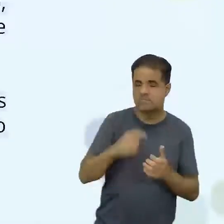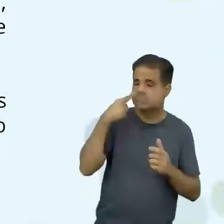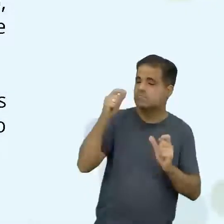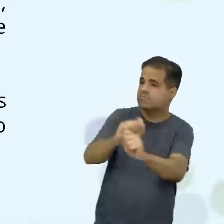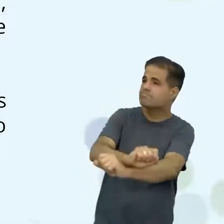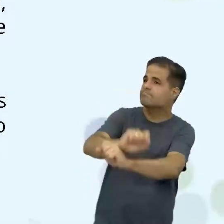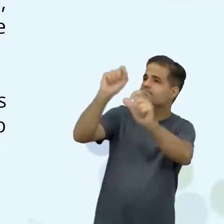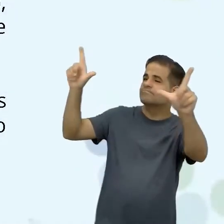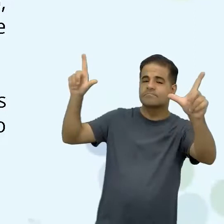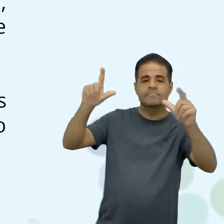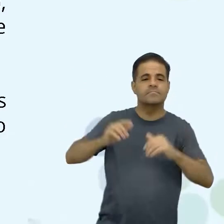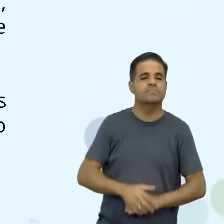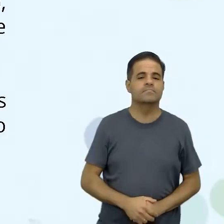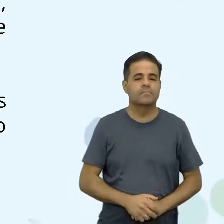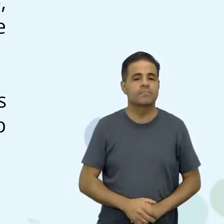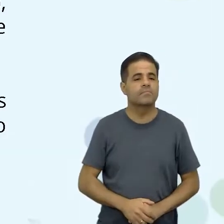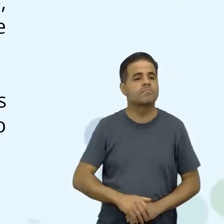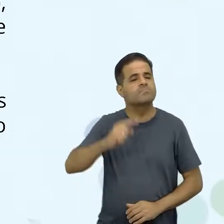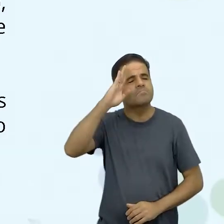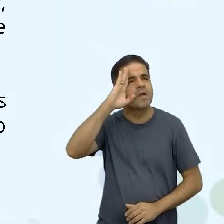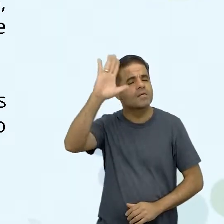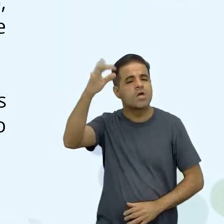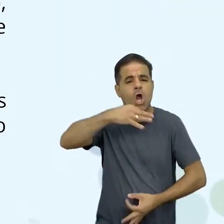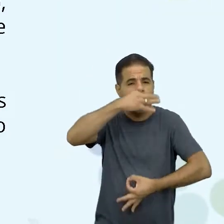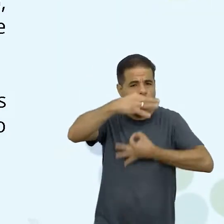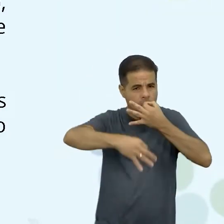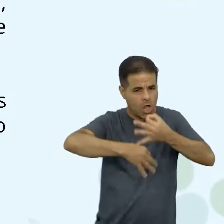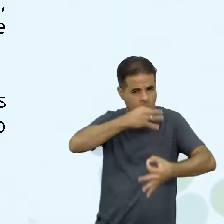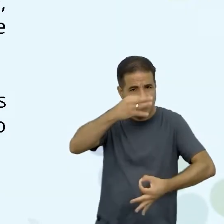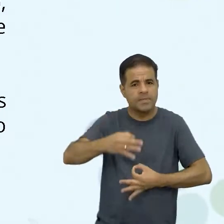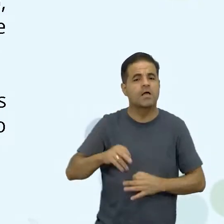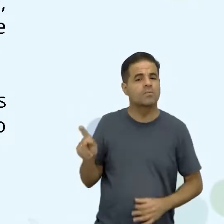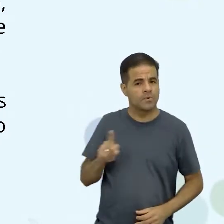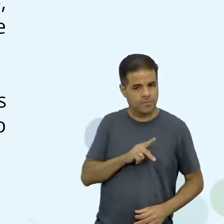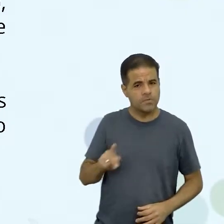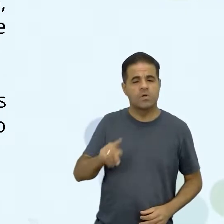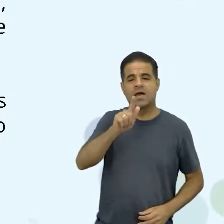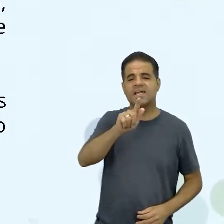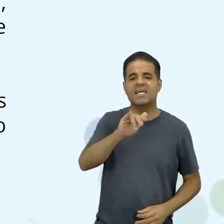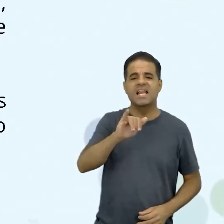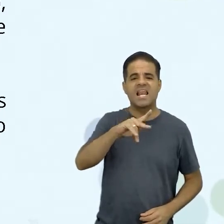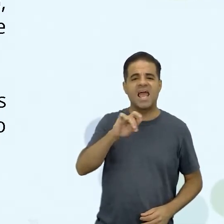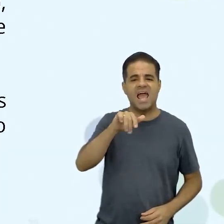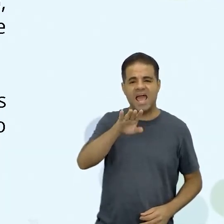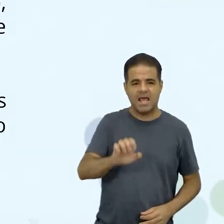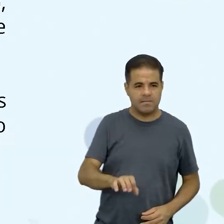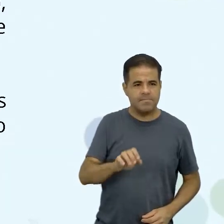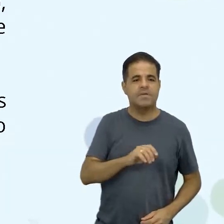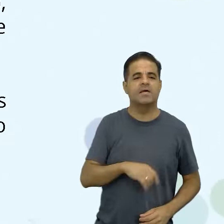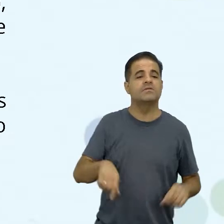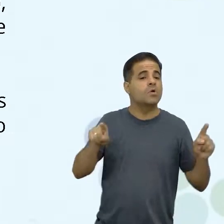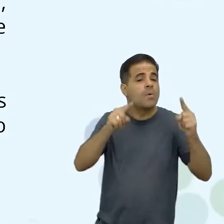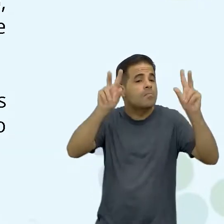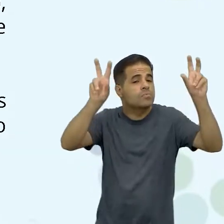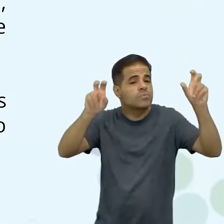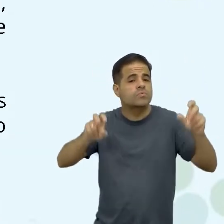para vocês, pensando nos comentários feitos pelo professor Guilherme Wisnik sobre a música Vivam e Vivendo, dos Racionais